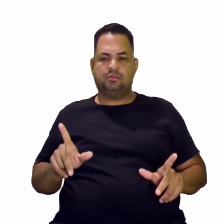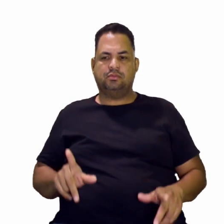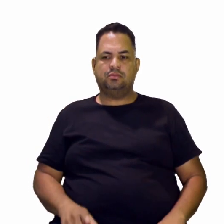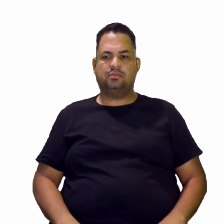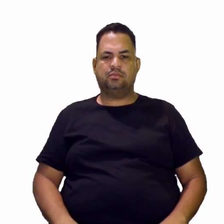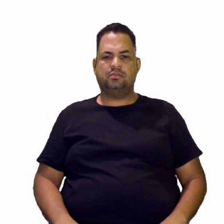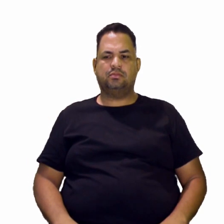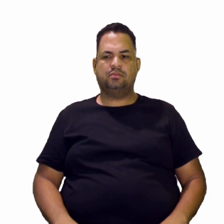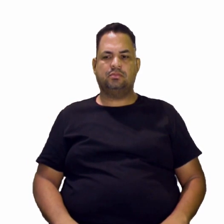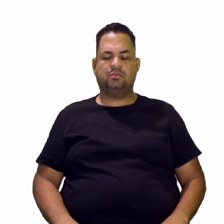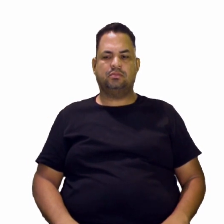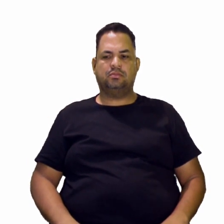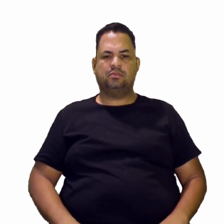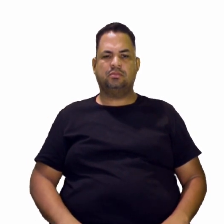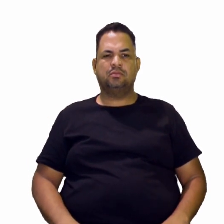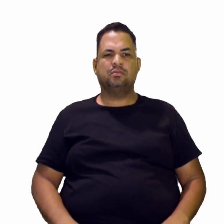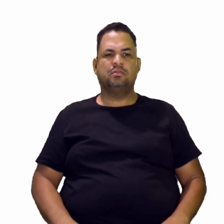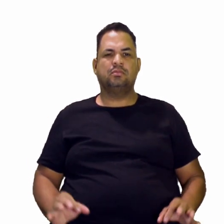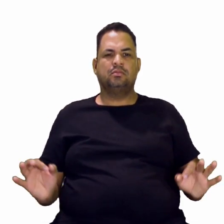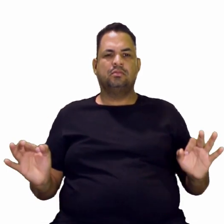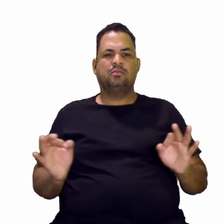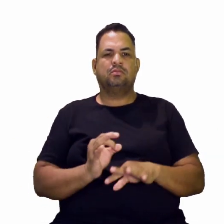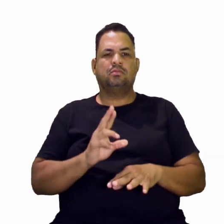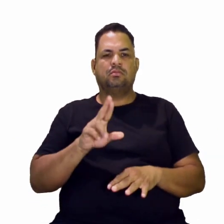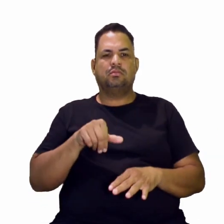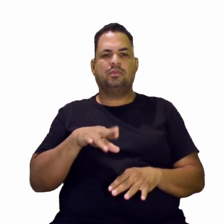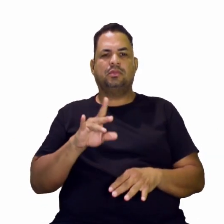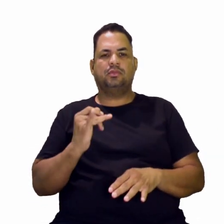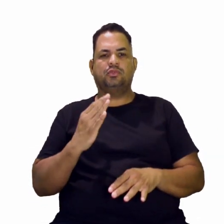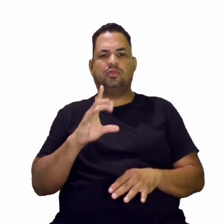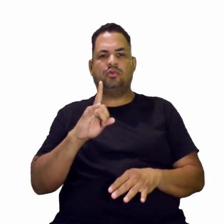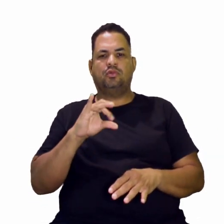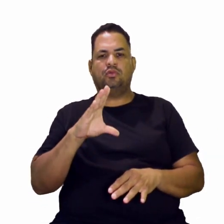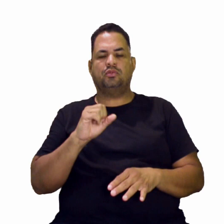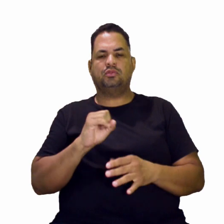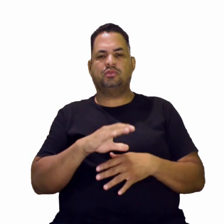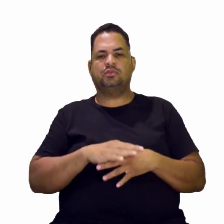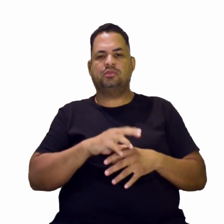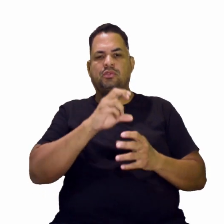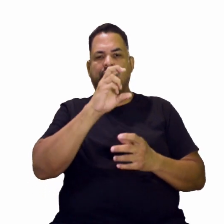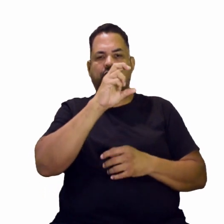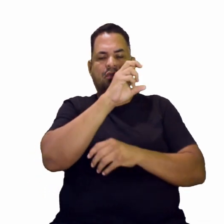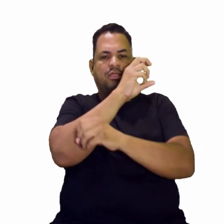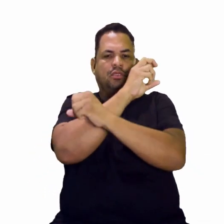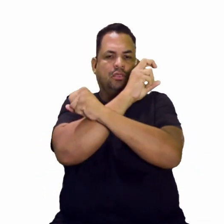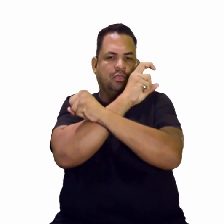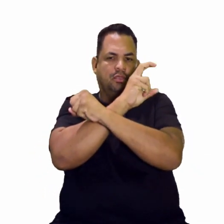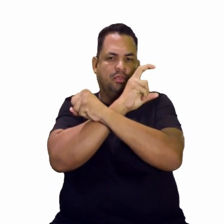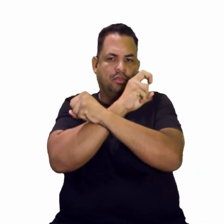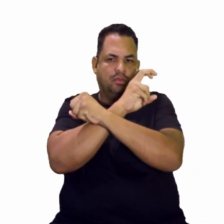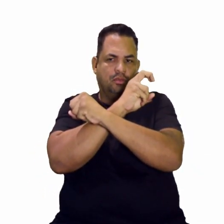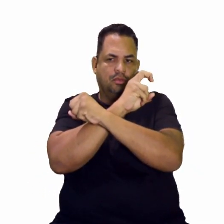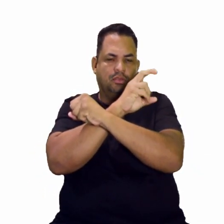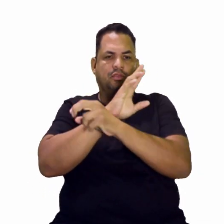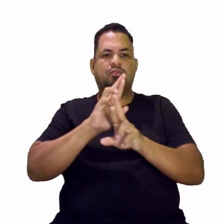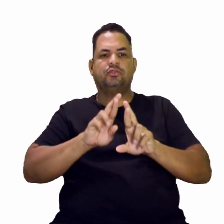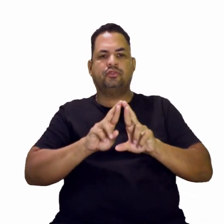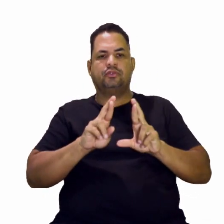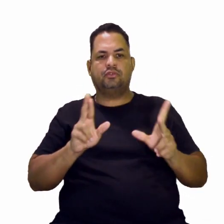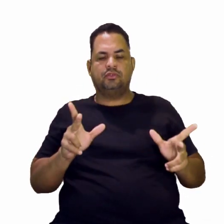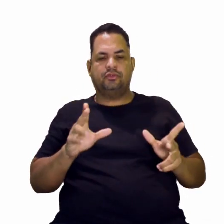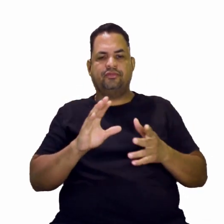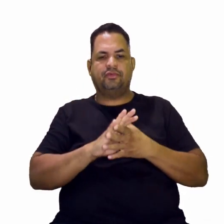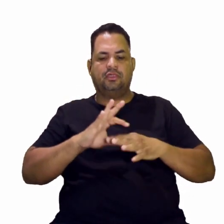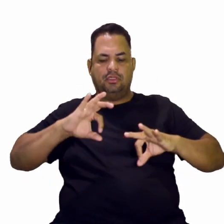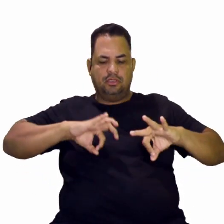bom? Logo, o nicho ecológico da cutia é diferente do nicho ecológico